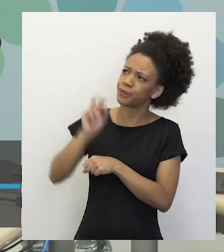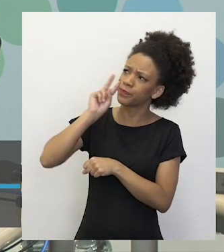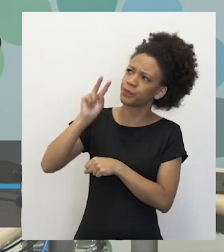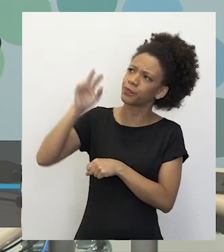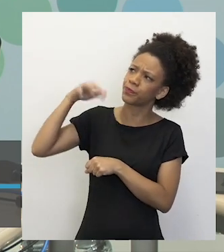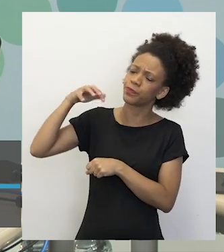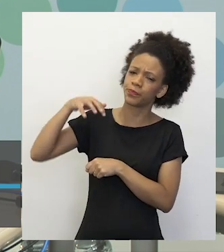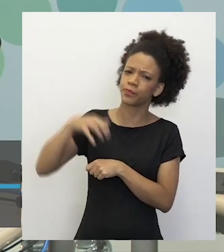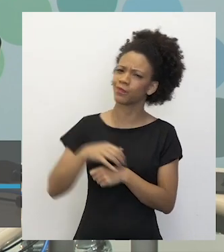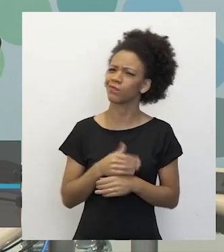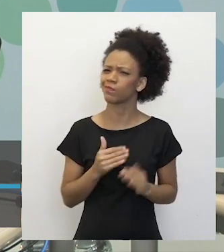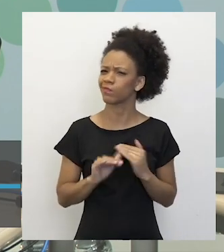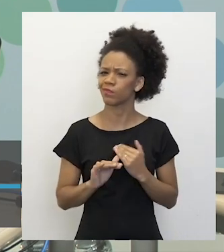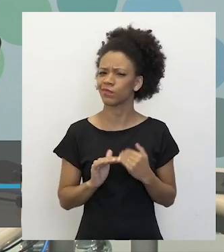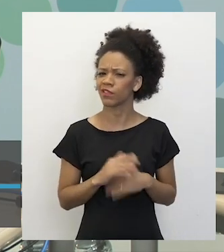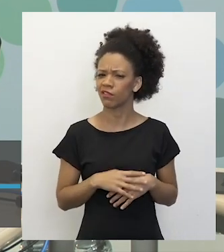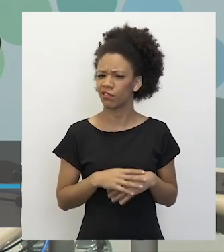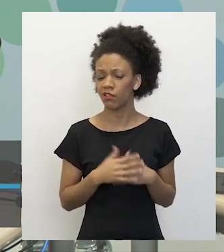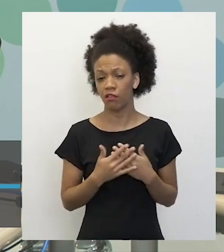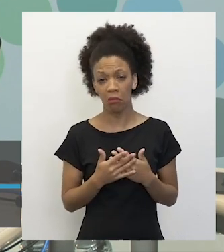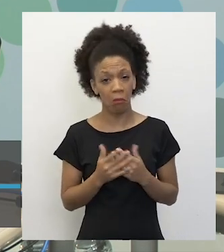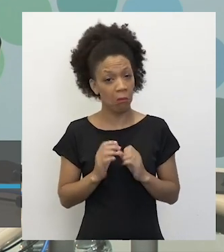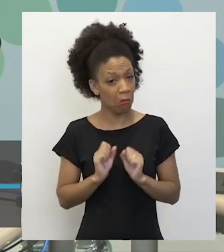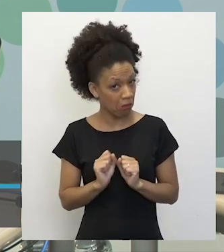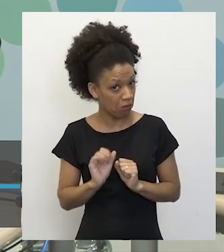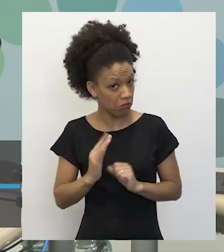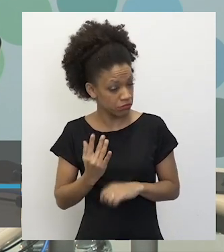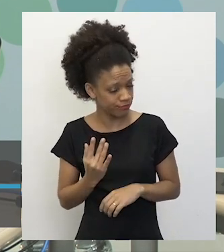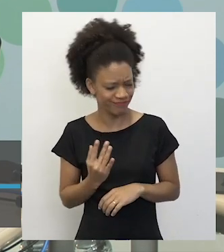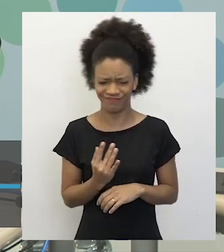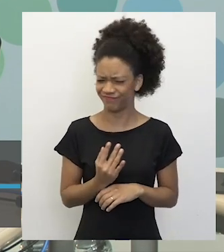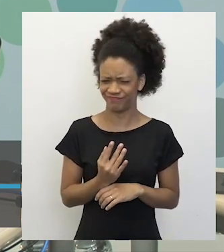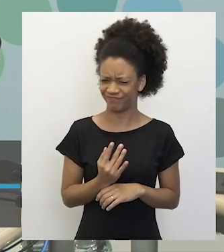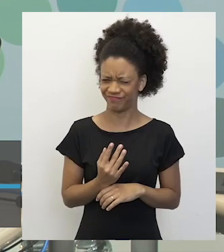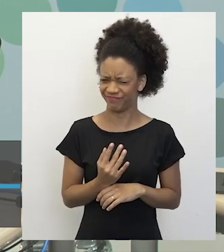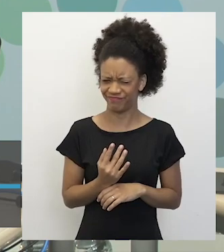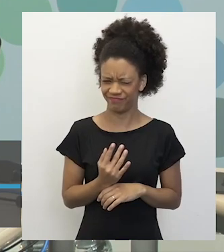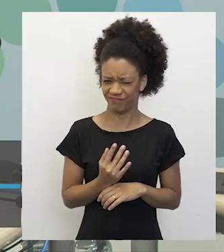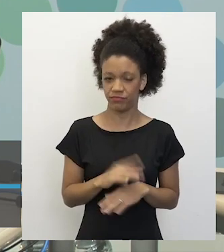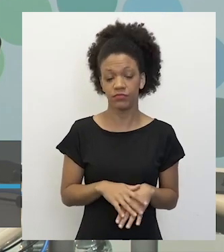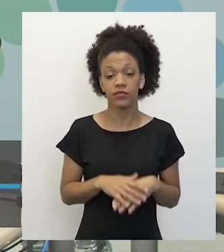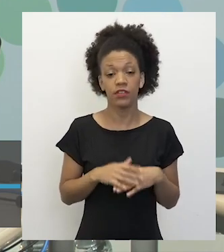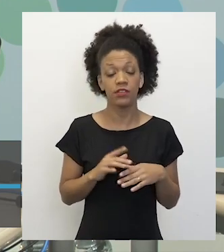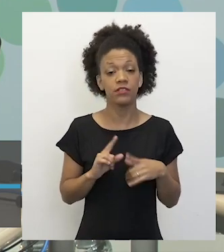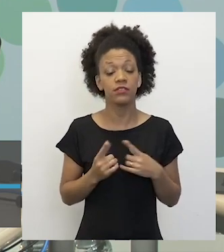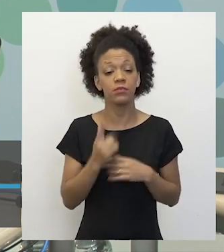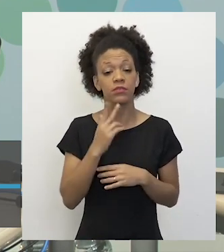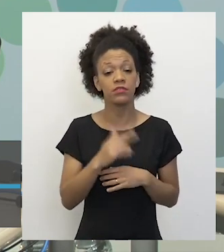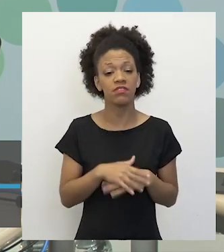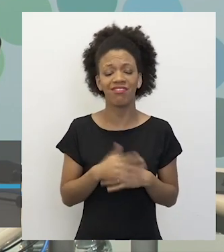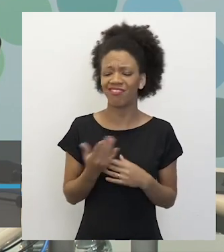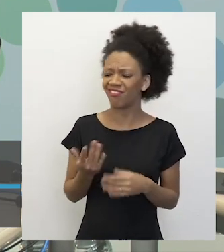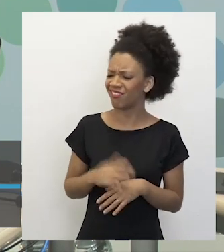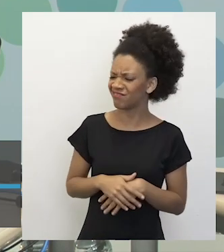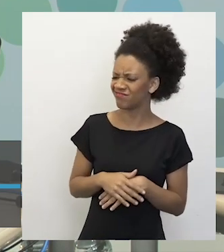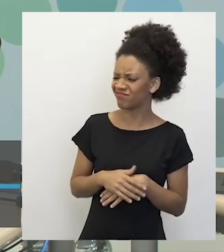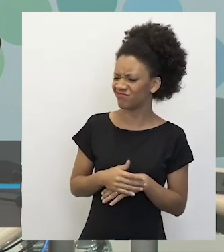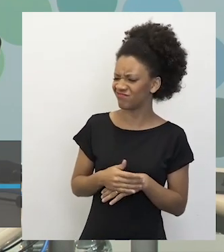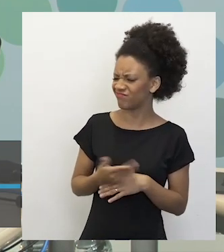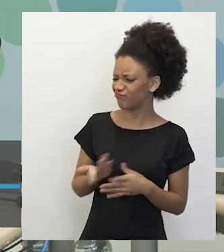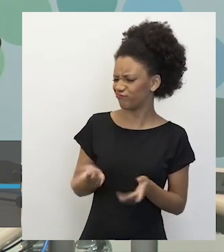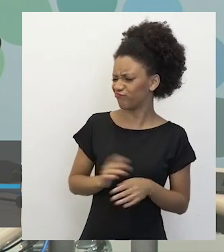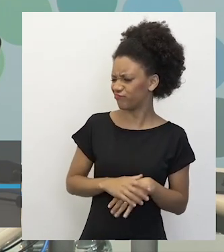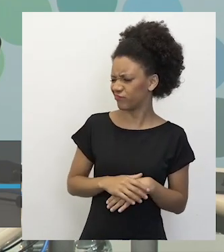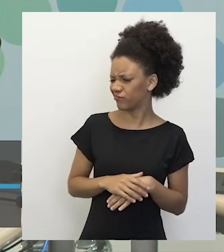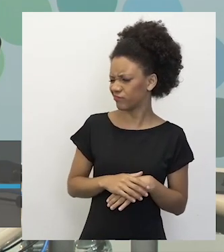certo? É possível acontecer isso? Também não, certo? Então ele achou assim, quando ele falou, olha que bobagem, que isso é algo descabido.